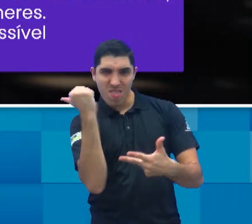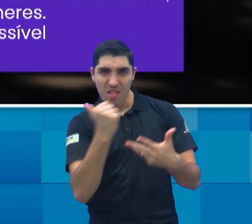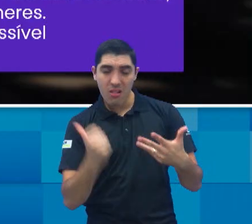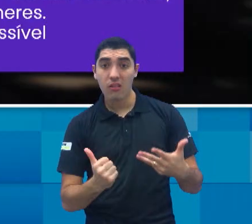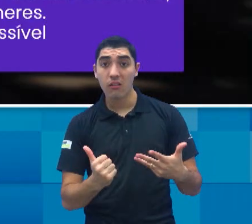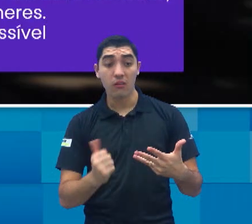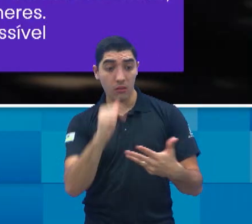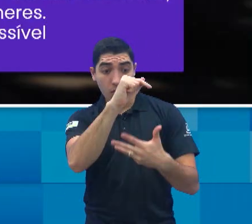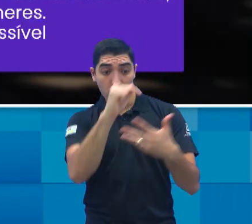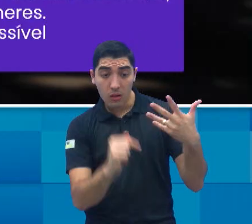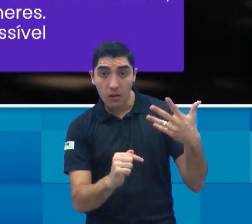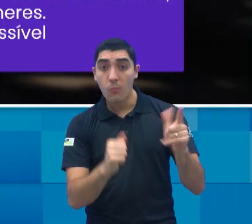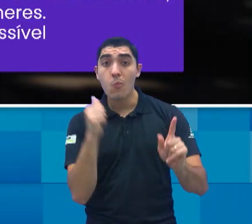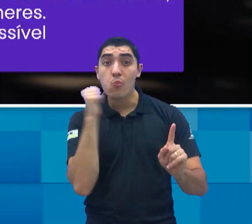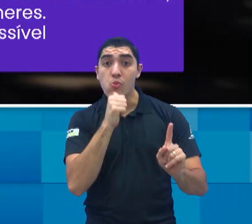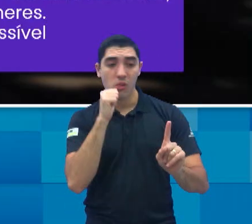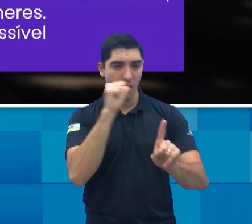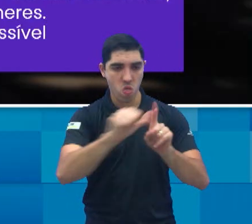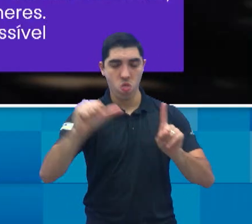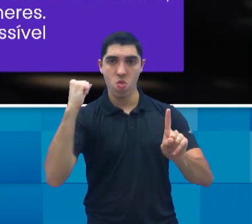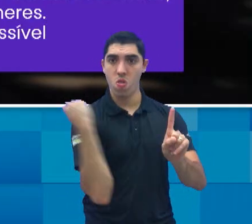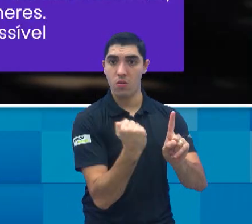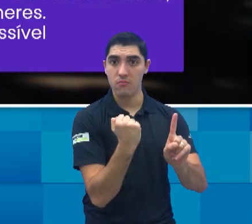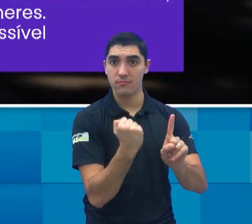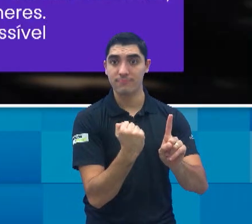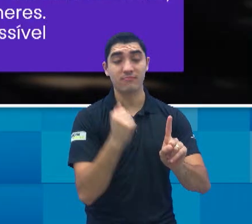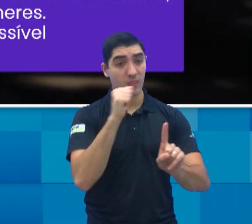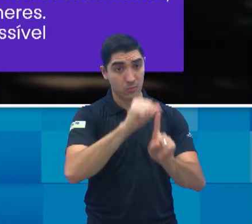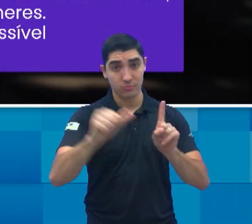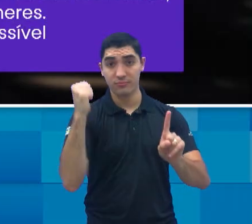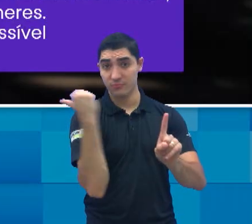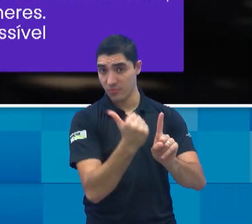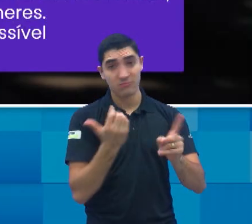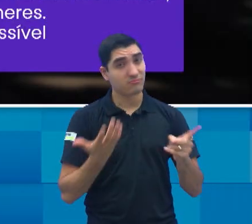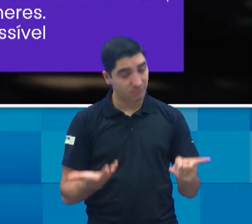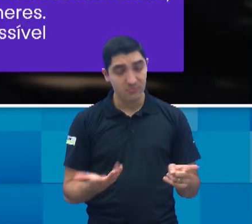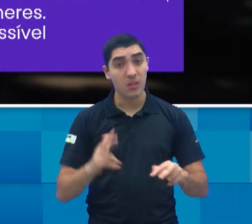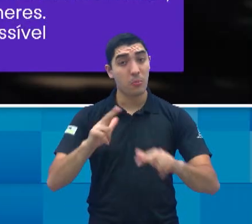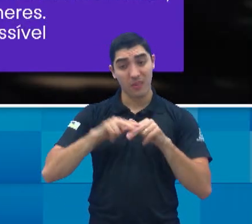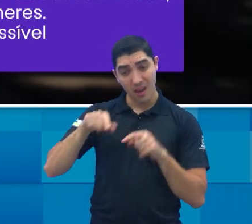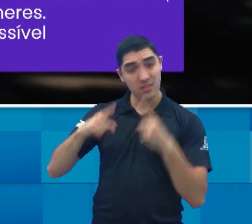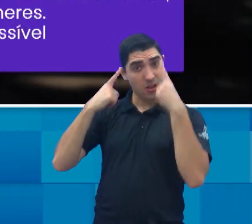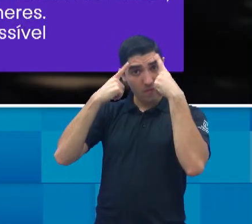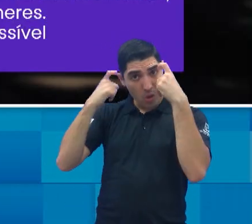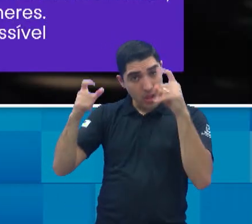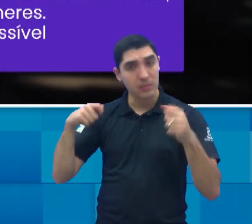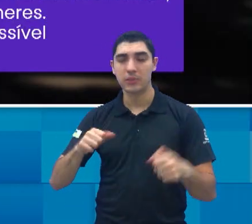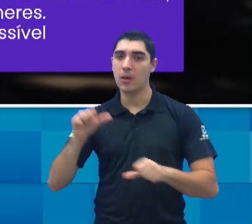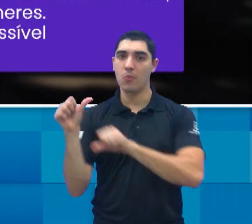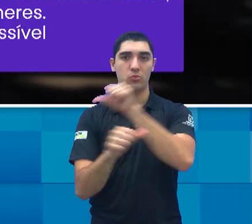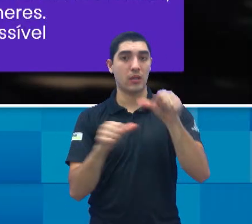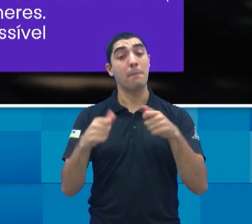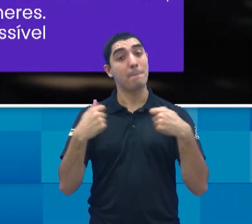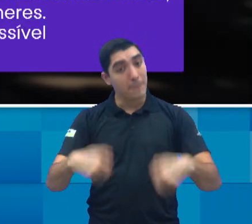ser mulheres. Mudar essa realidade de violência só é possível com o apoio de toda a